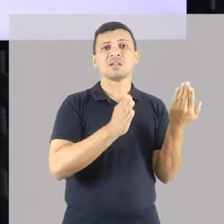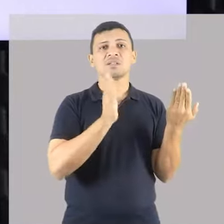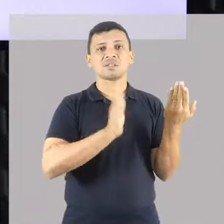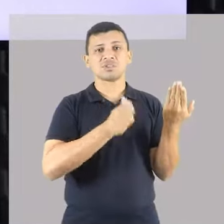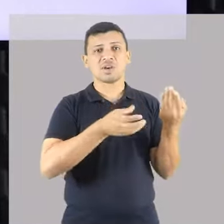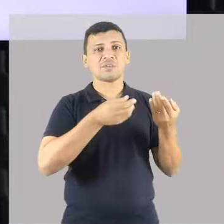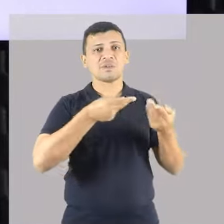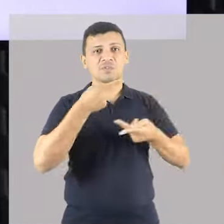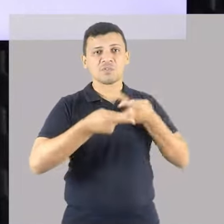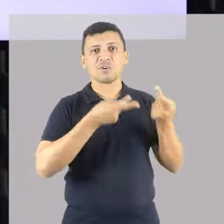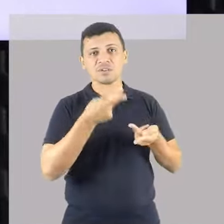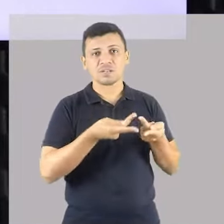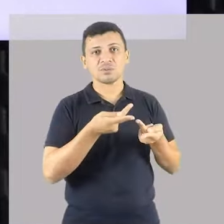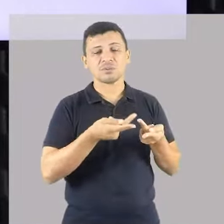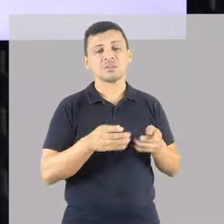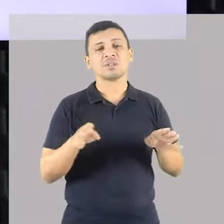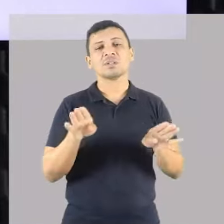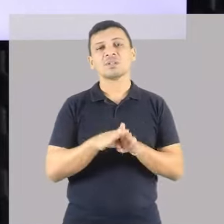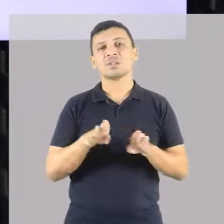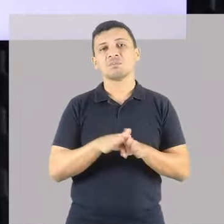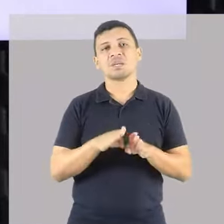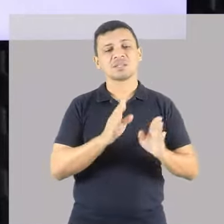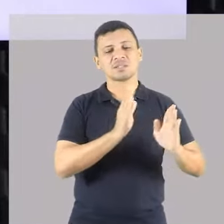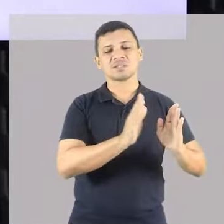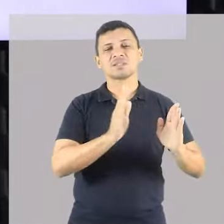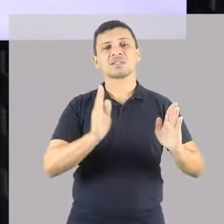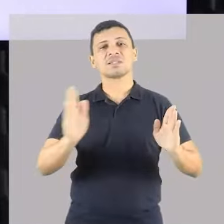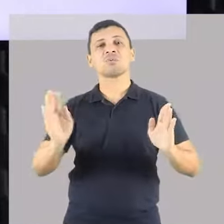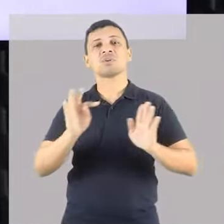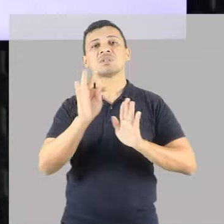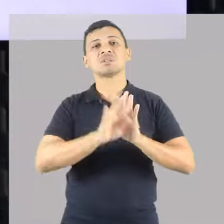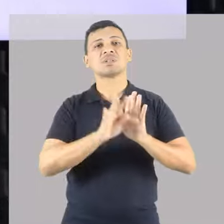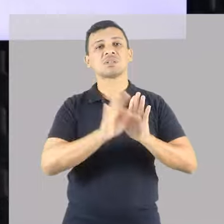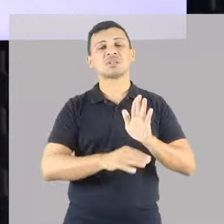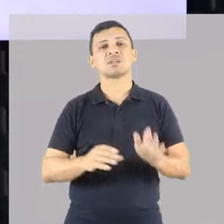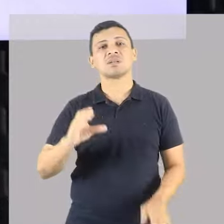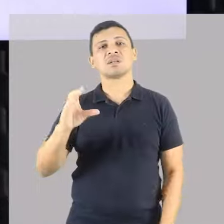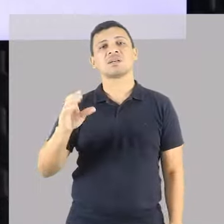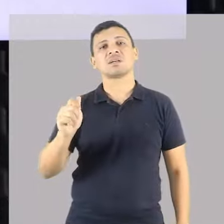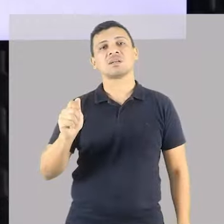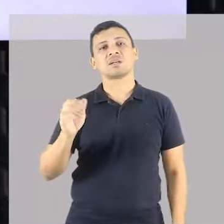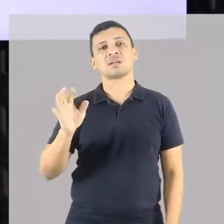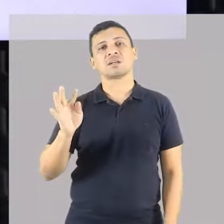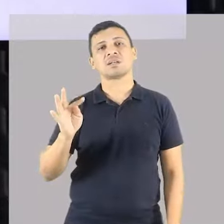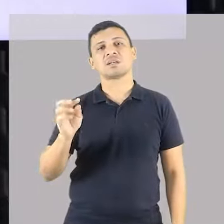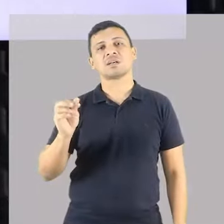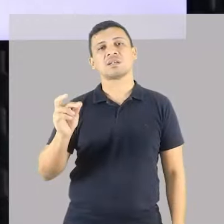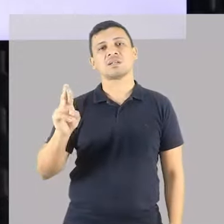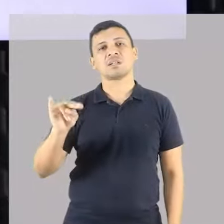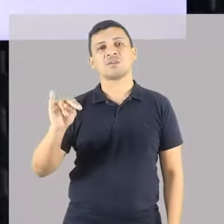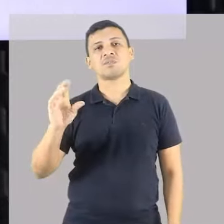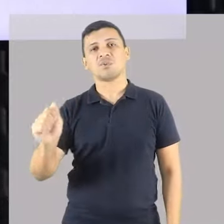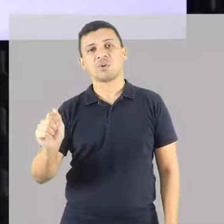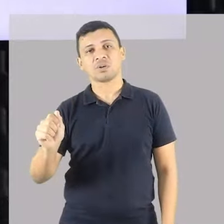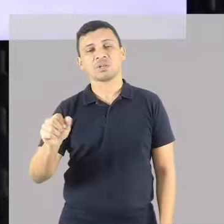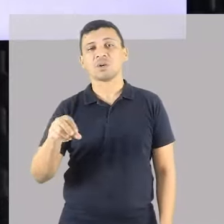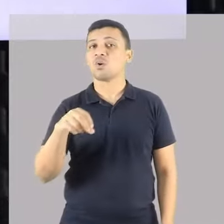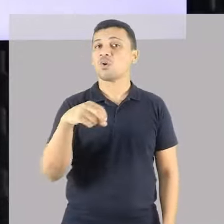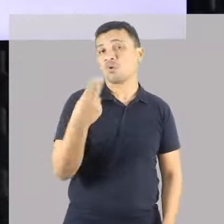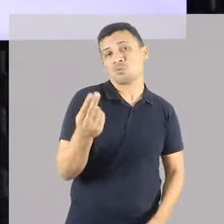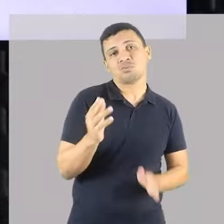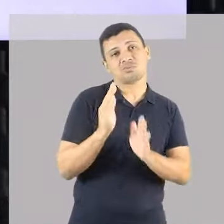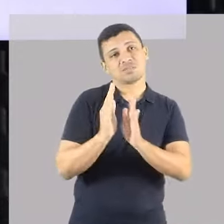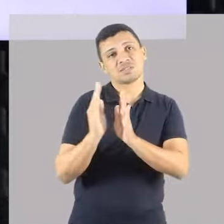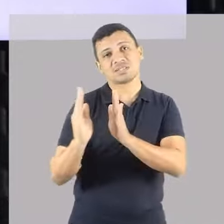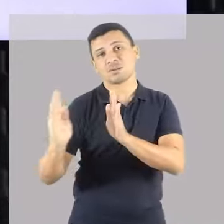utilizamos para sequenciar o texto nós chamamos de coesão catafórica ou coesão sequencial